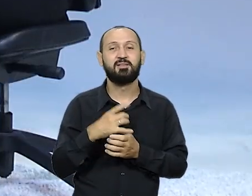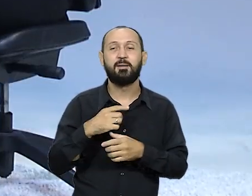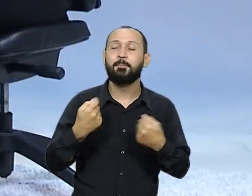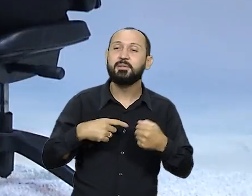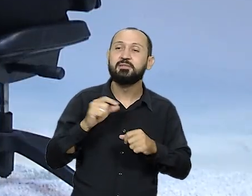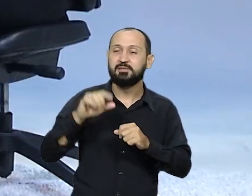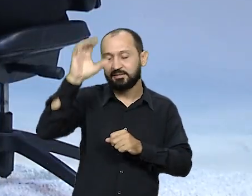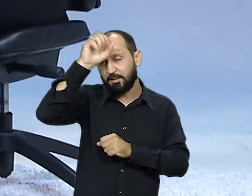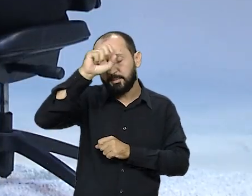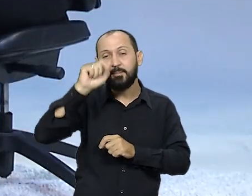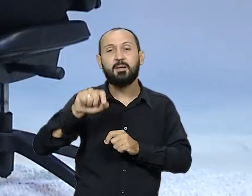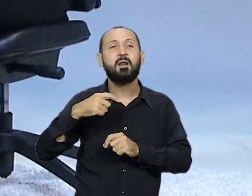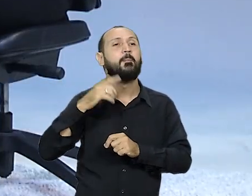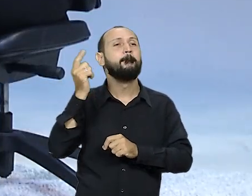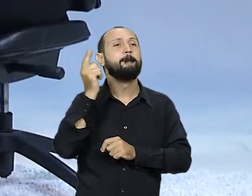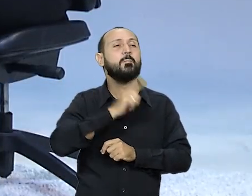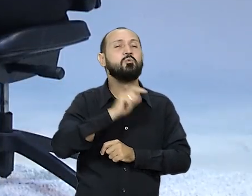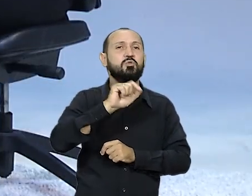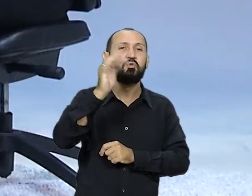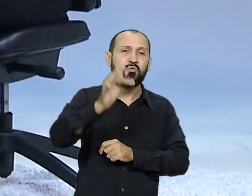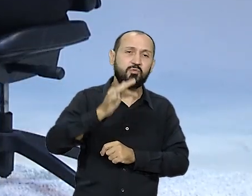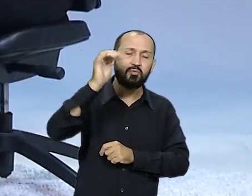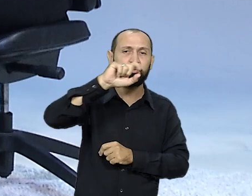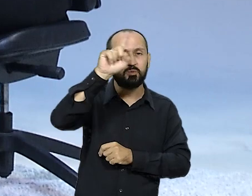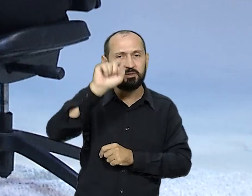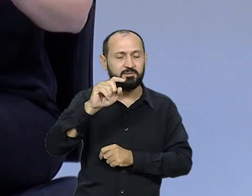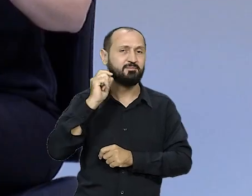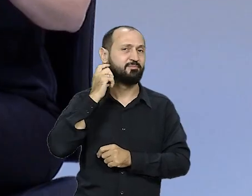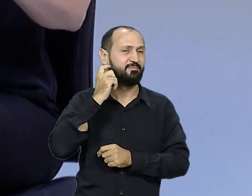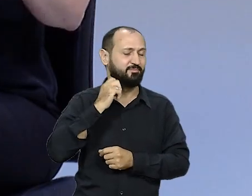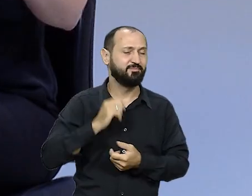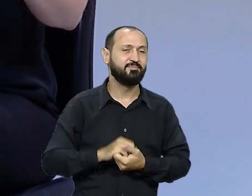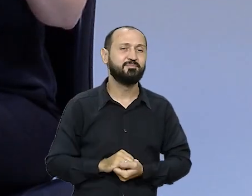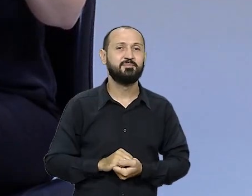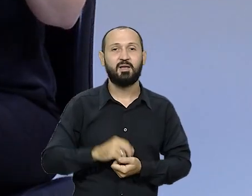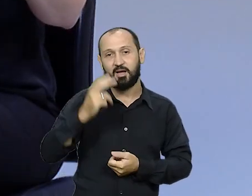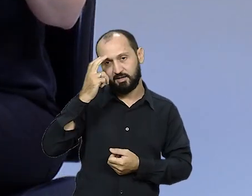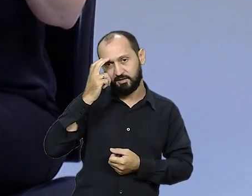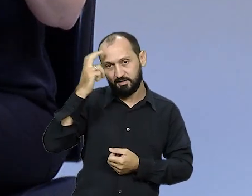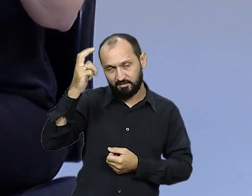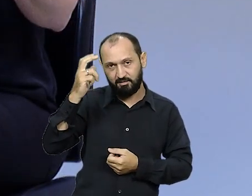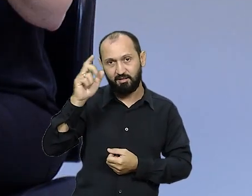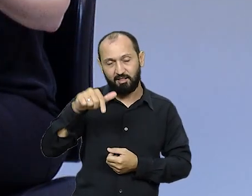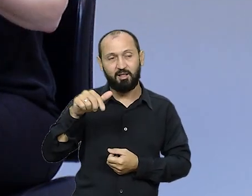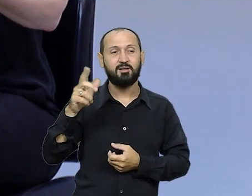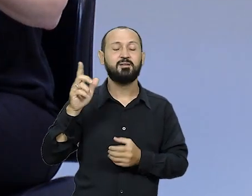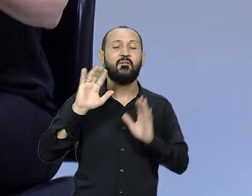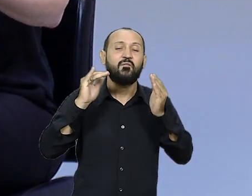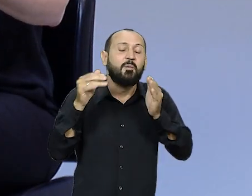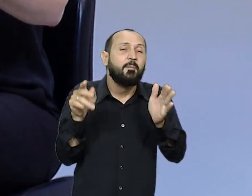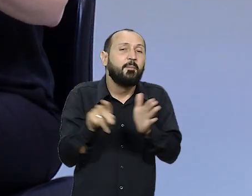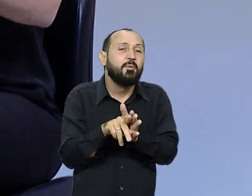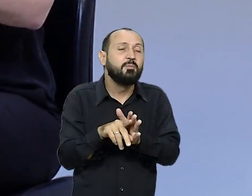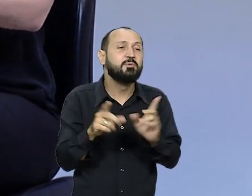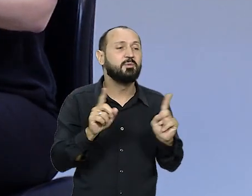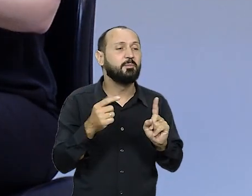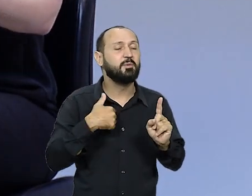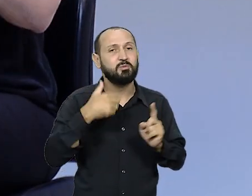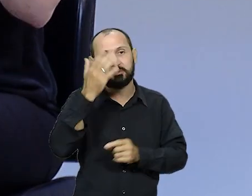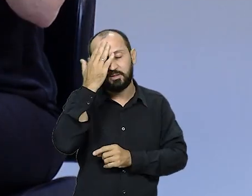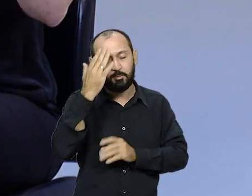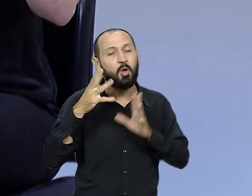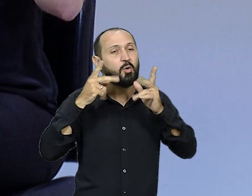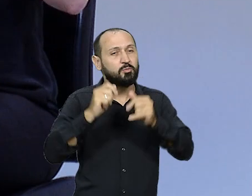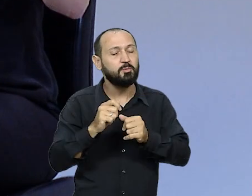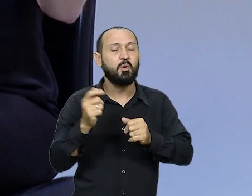aprender até para que ela possa questionar no futuro, né? Claro, justamente isso. A inteligência, ela está voltada não para você saber tudo, e sim